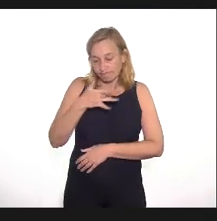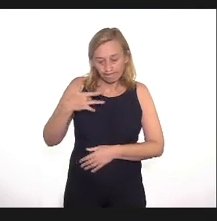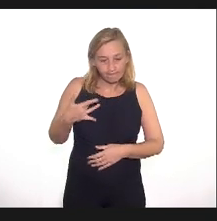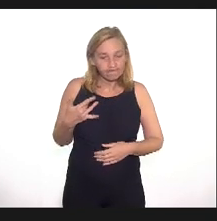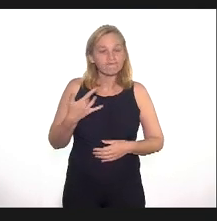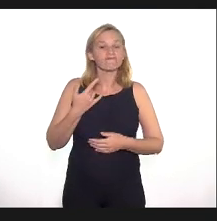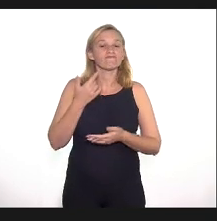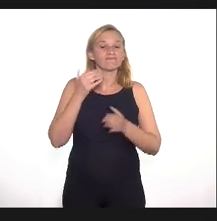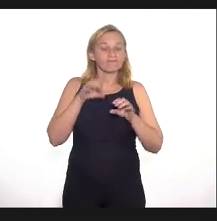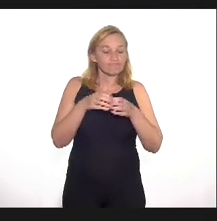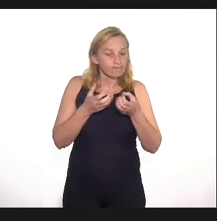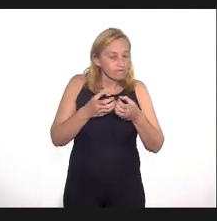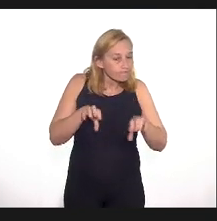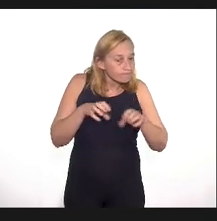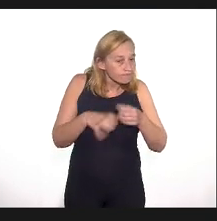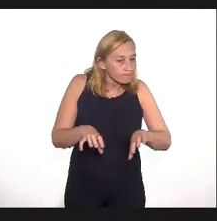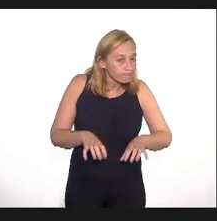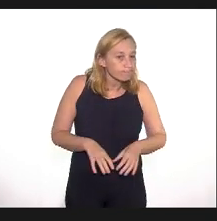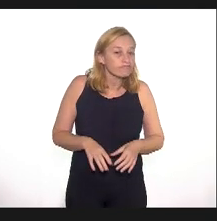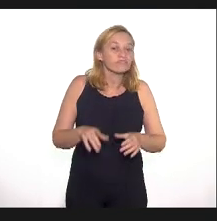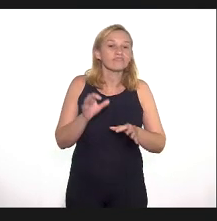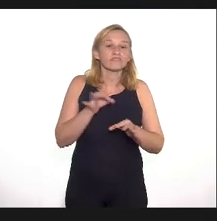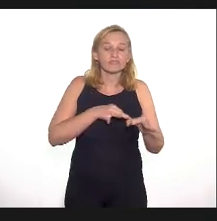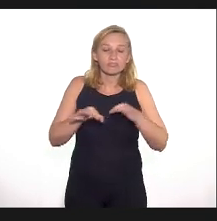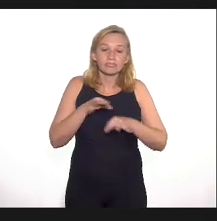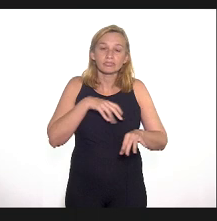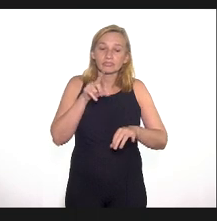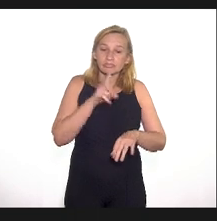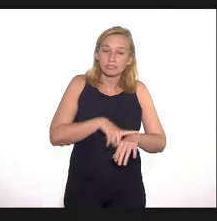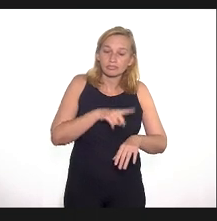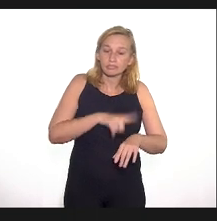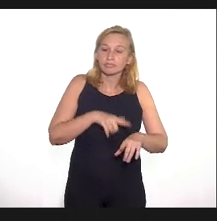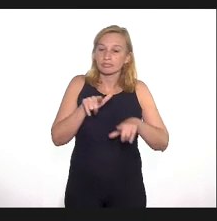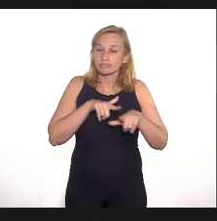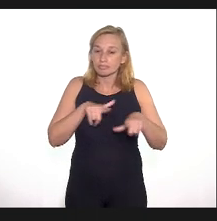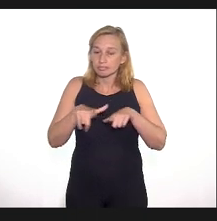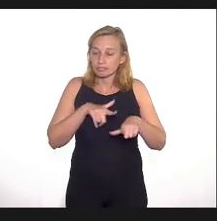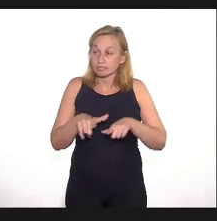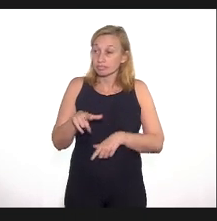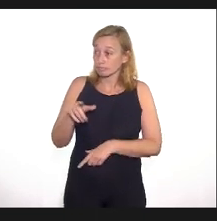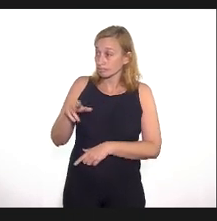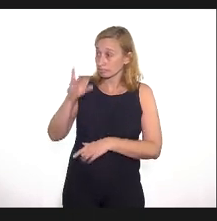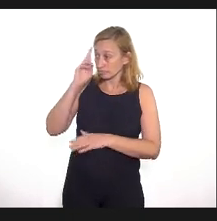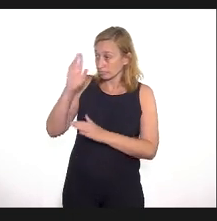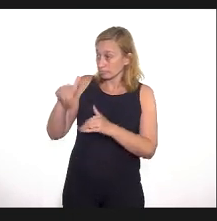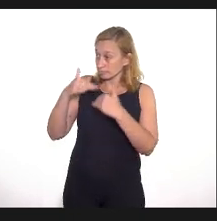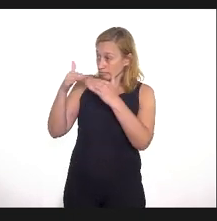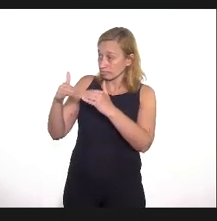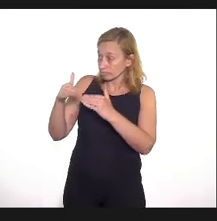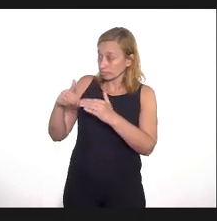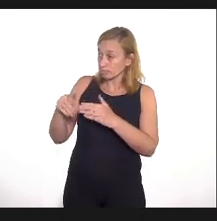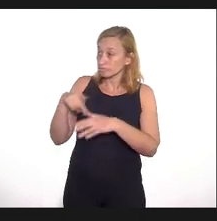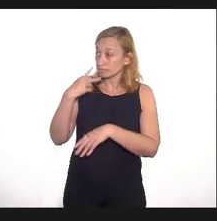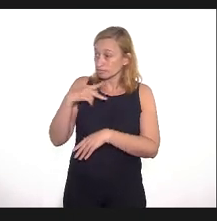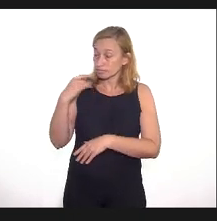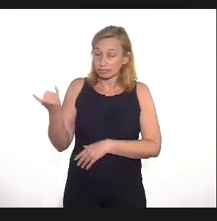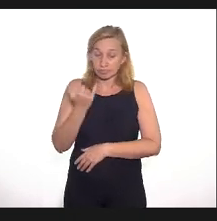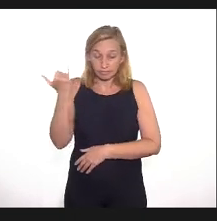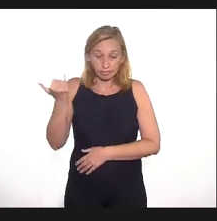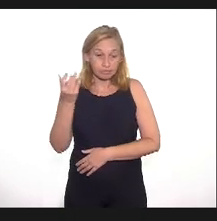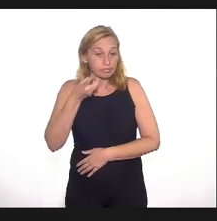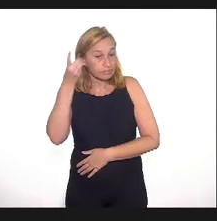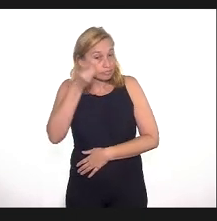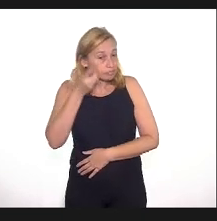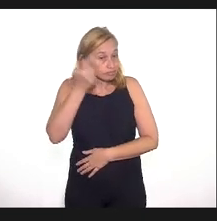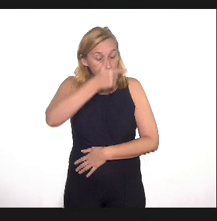pelo concurso, pelo plano de cargos que Vossa Excelência está aí agora mesmo falou, né, da importância, deputado